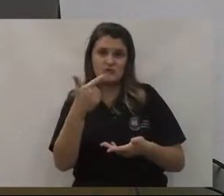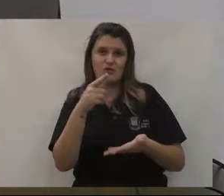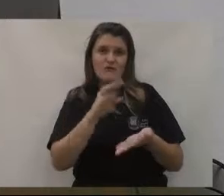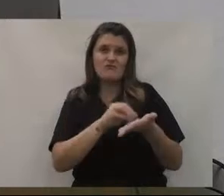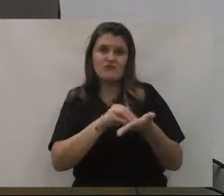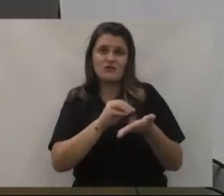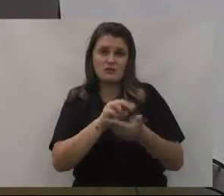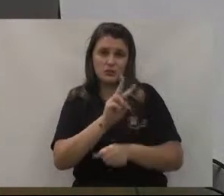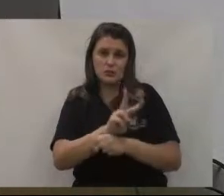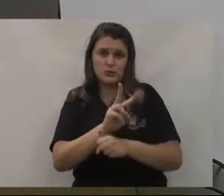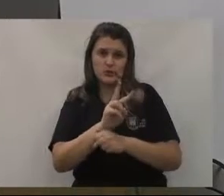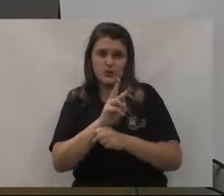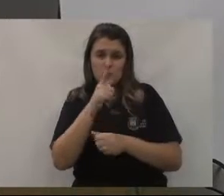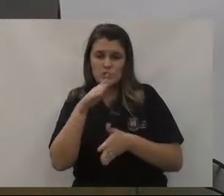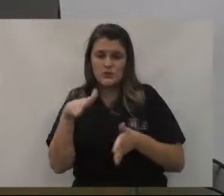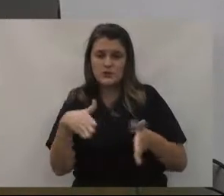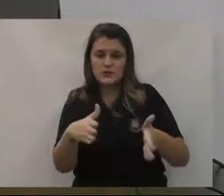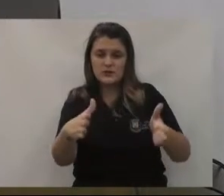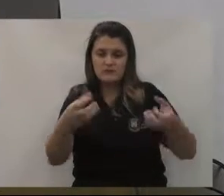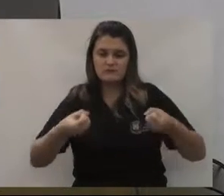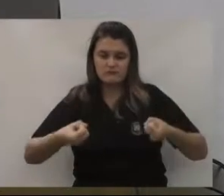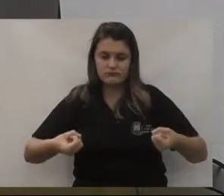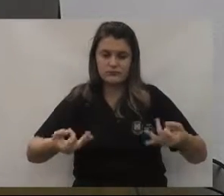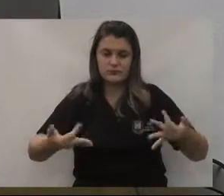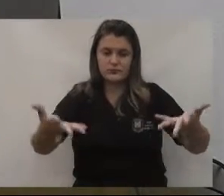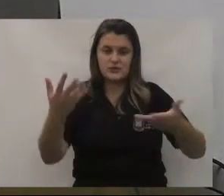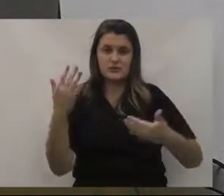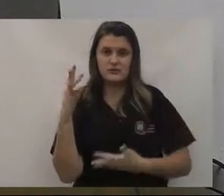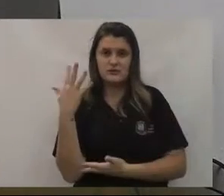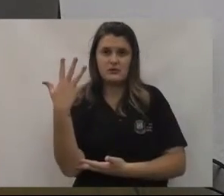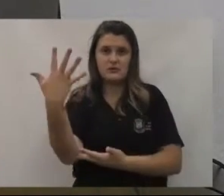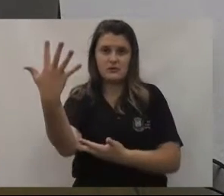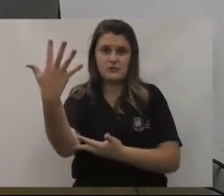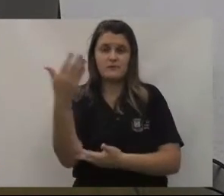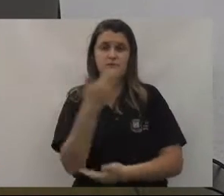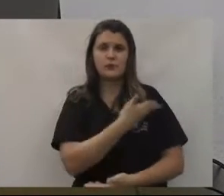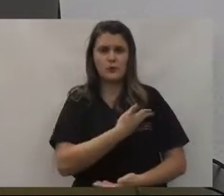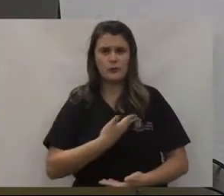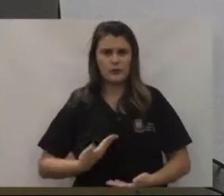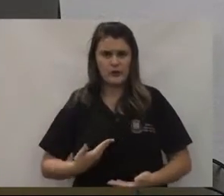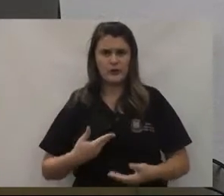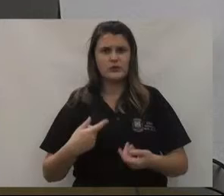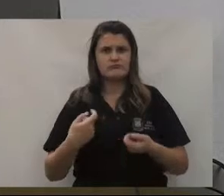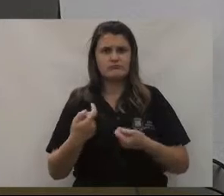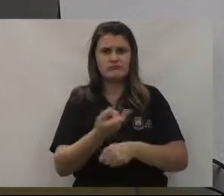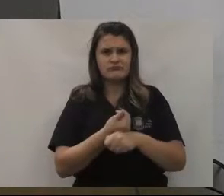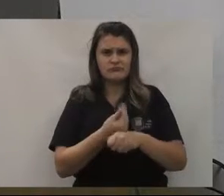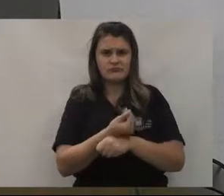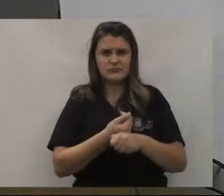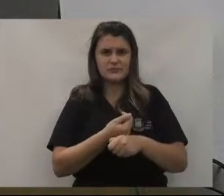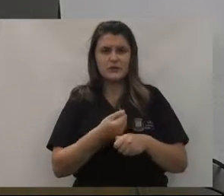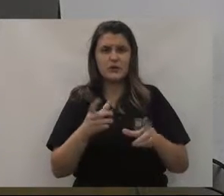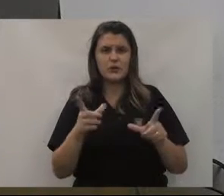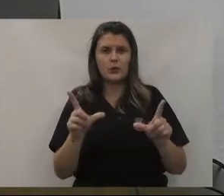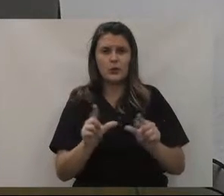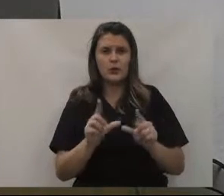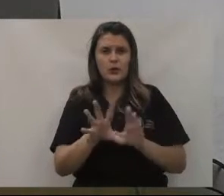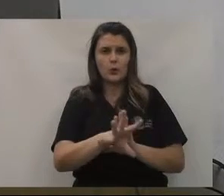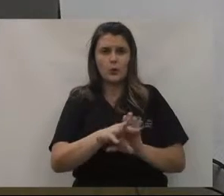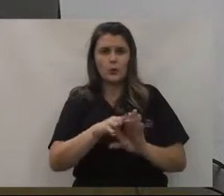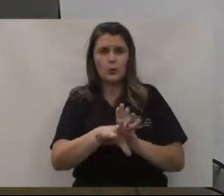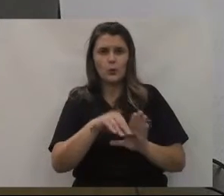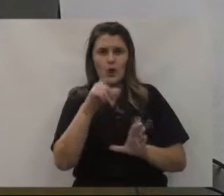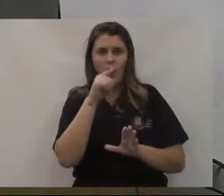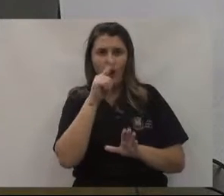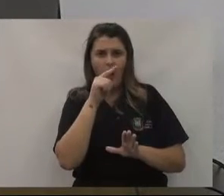só aqui no nosso município, é no Brasil inteiro, que o governo teve uma participação, financiou a drenagem das várzeas, como nós já vimos aqui,